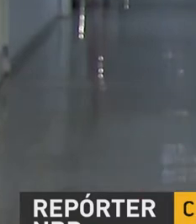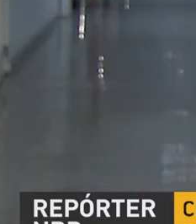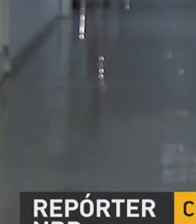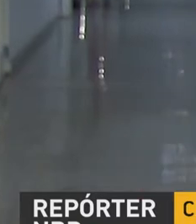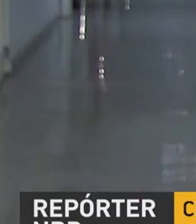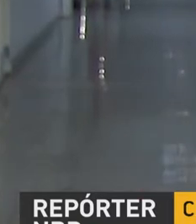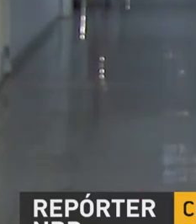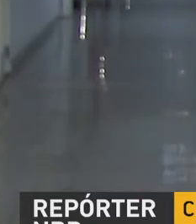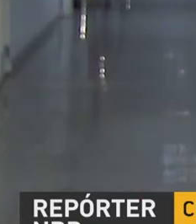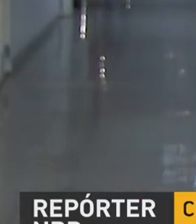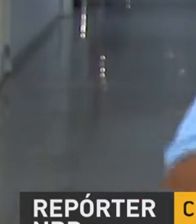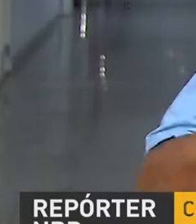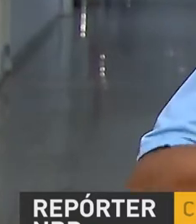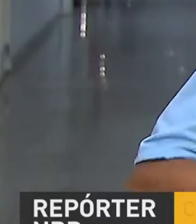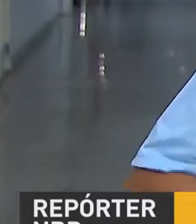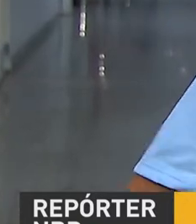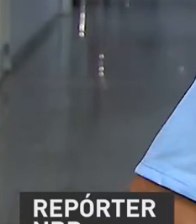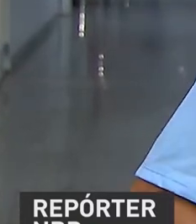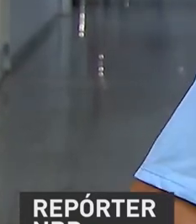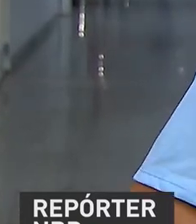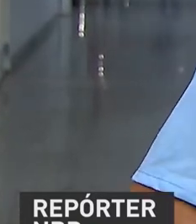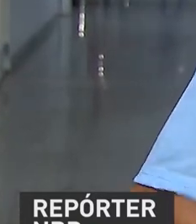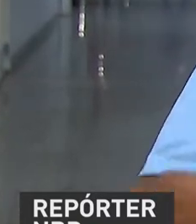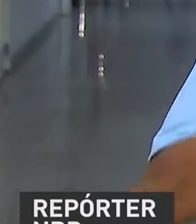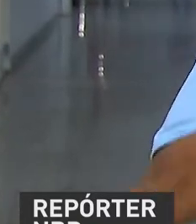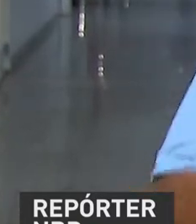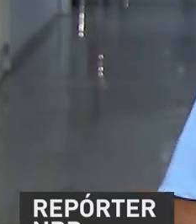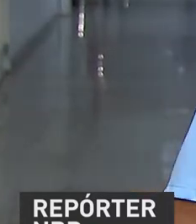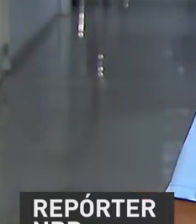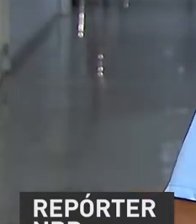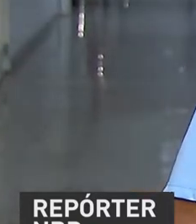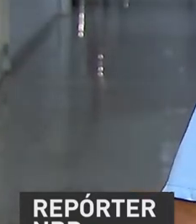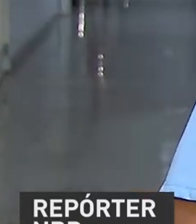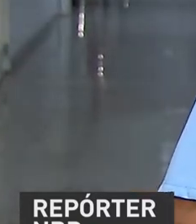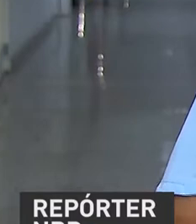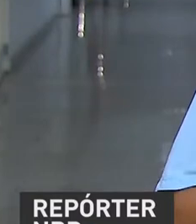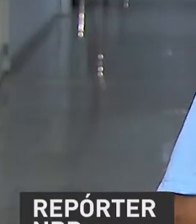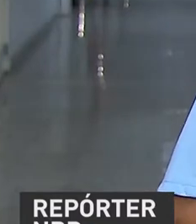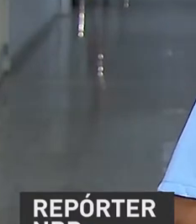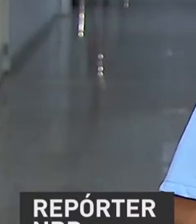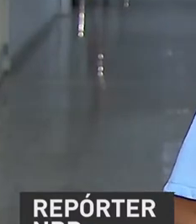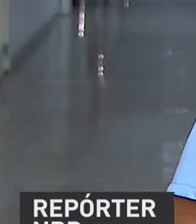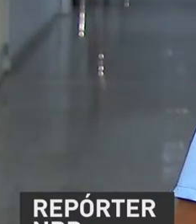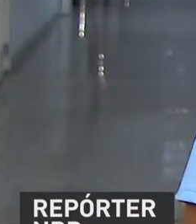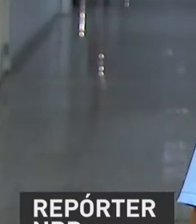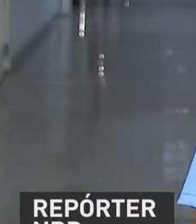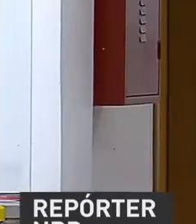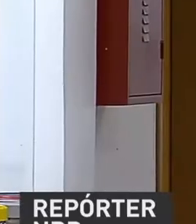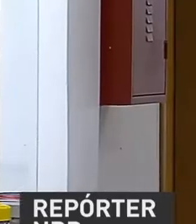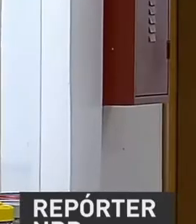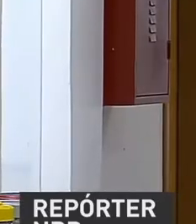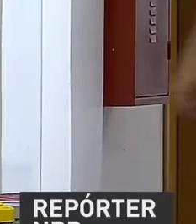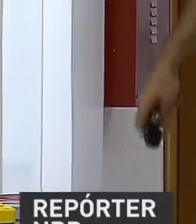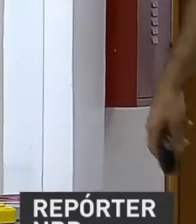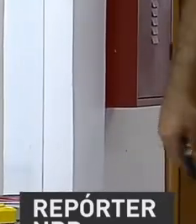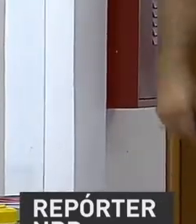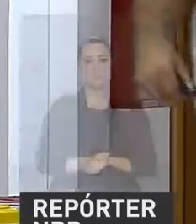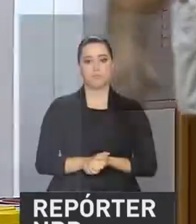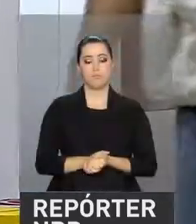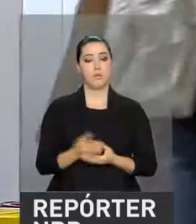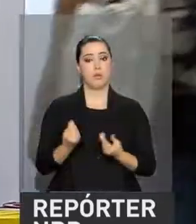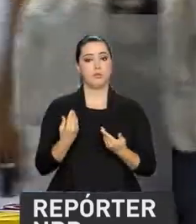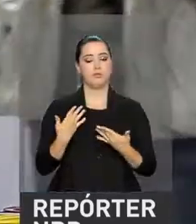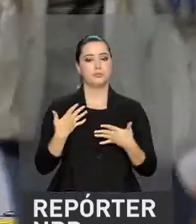muito de ter um bom trabalho, né? Principalmente para as pessoas com deficiência, é um trabalho digno para eles. Para garantir a